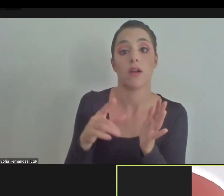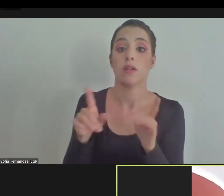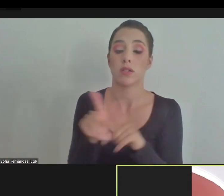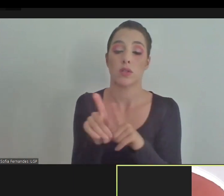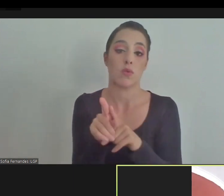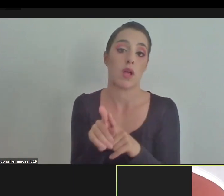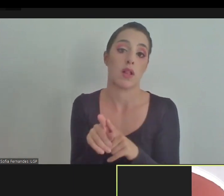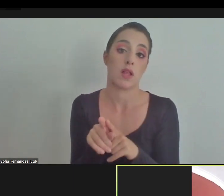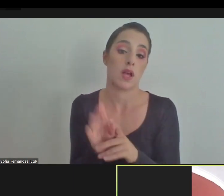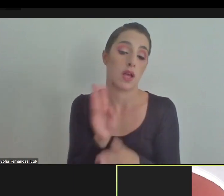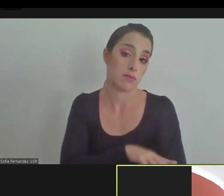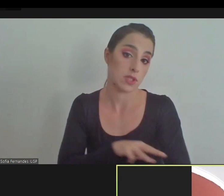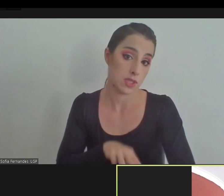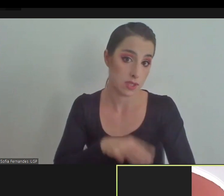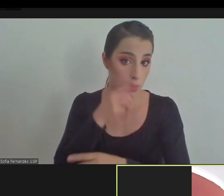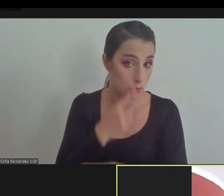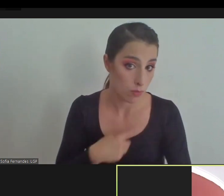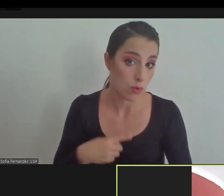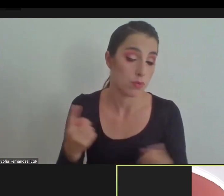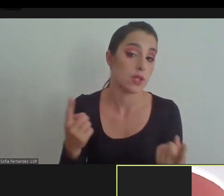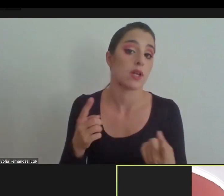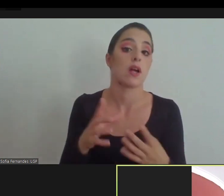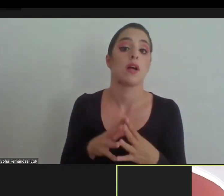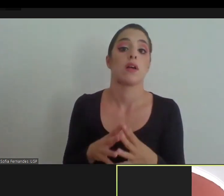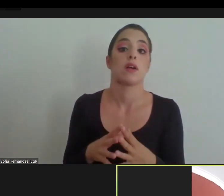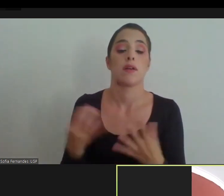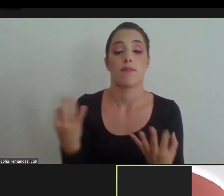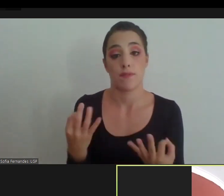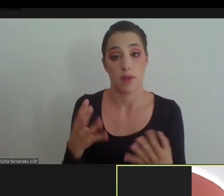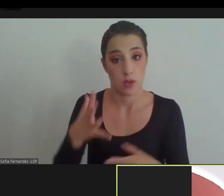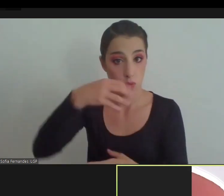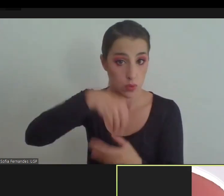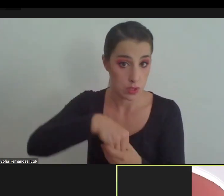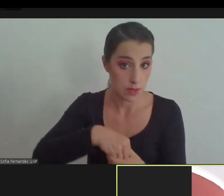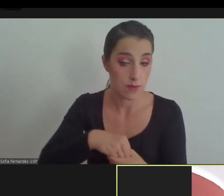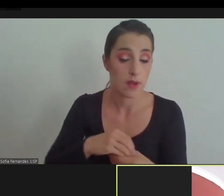uma administração pública inclusiva.